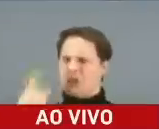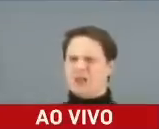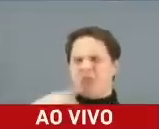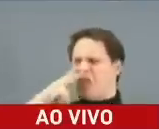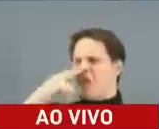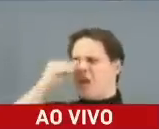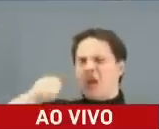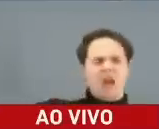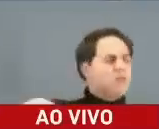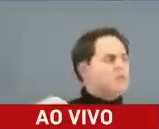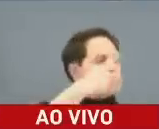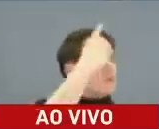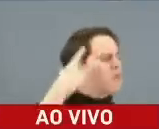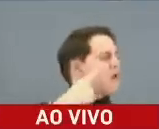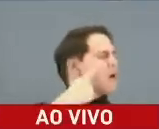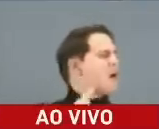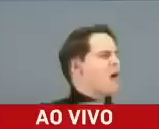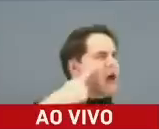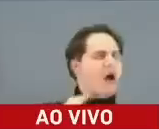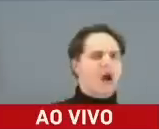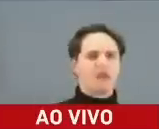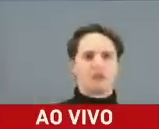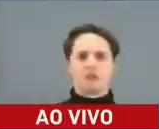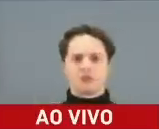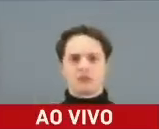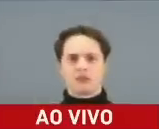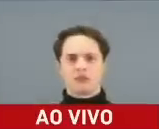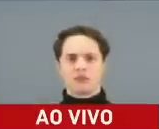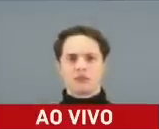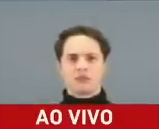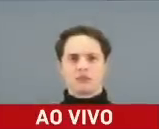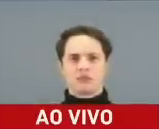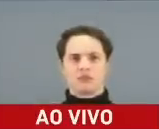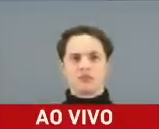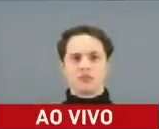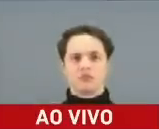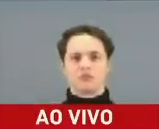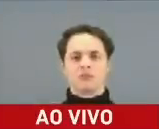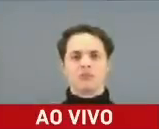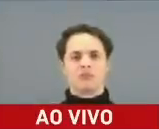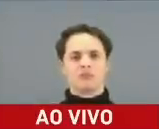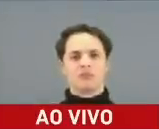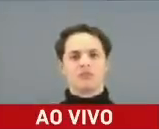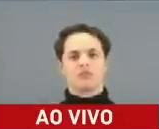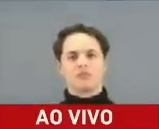cry? Quantas orelhas um homem precisa ter até ele ouvir as pessoas chorarem?